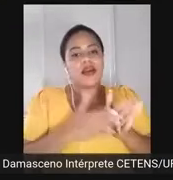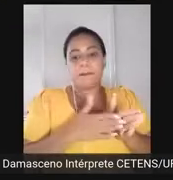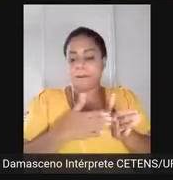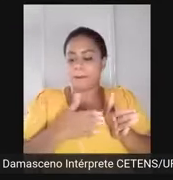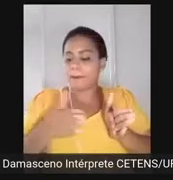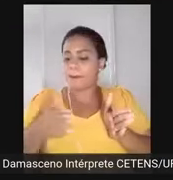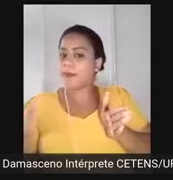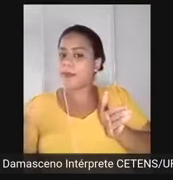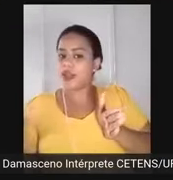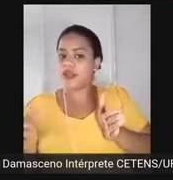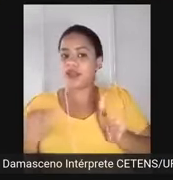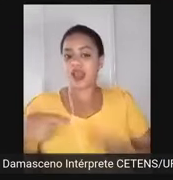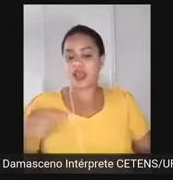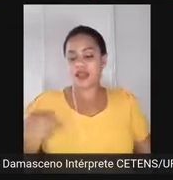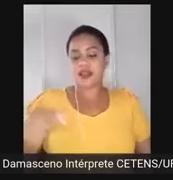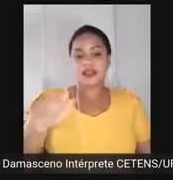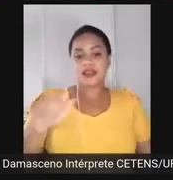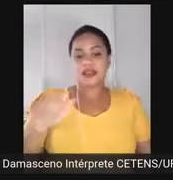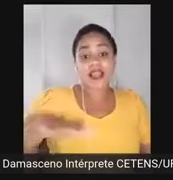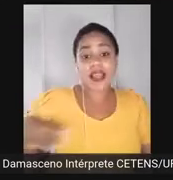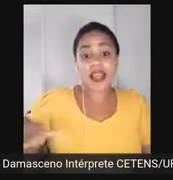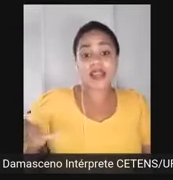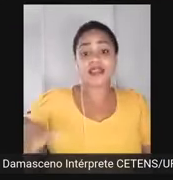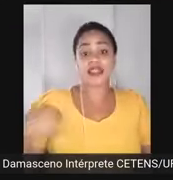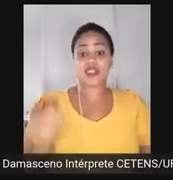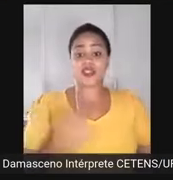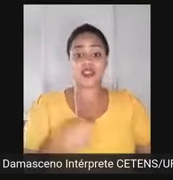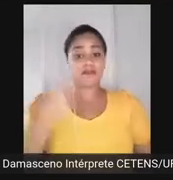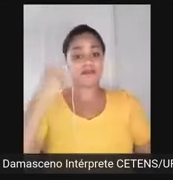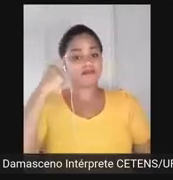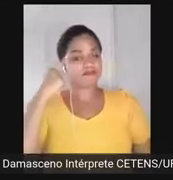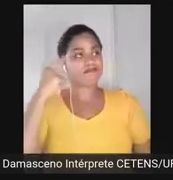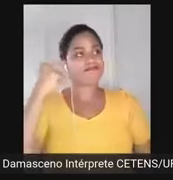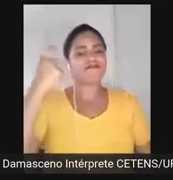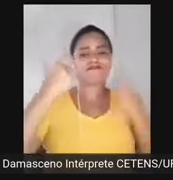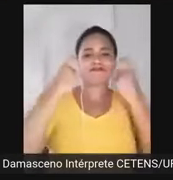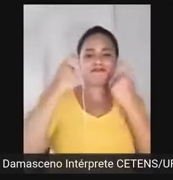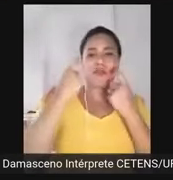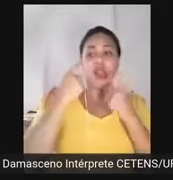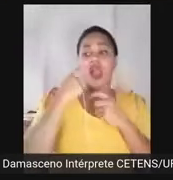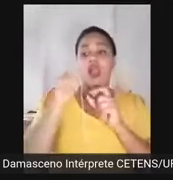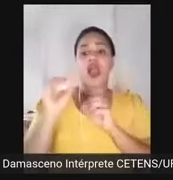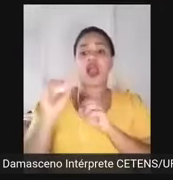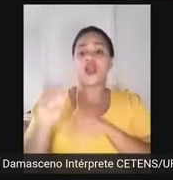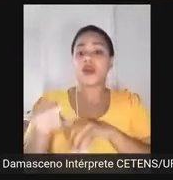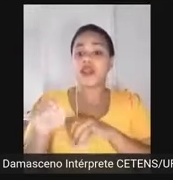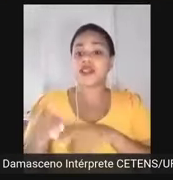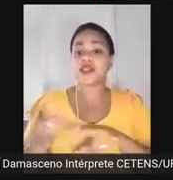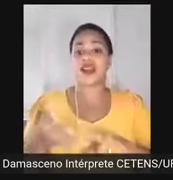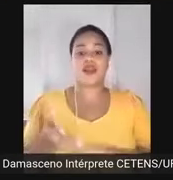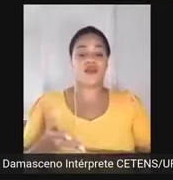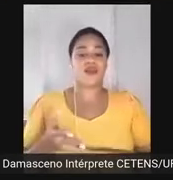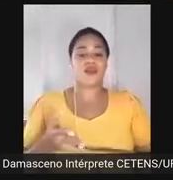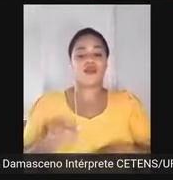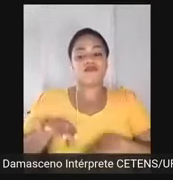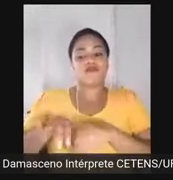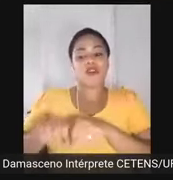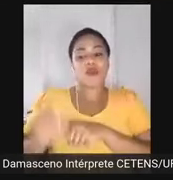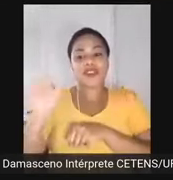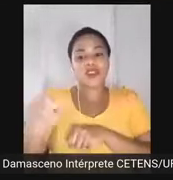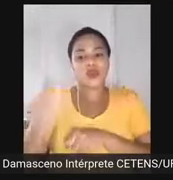é a infância, que é o momento em que nós temos que nos preocupar com a educação, enfim, com a formação do indivíduo, não com o